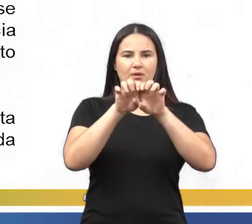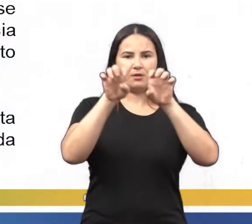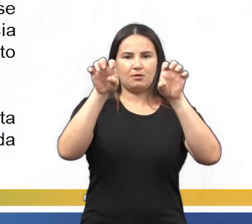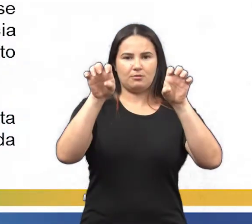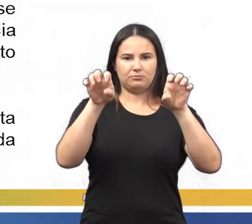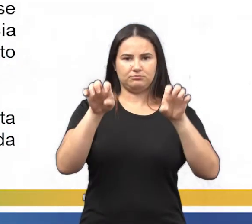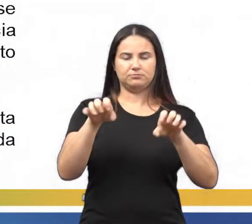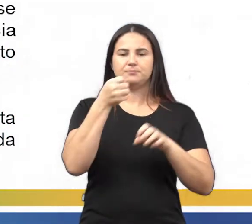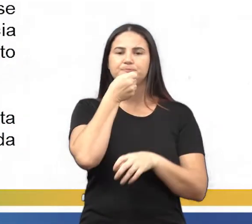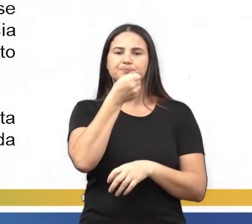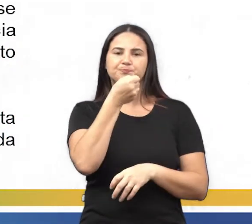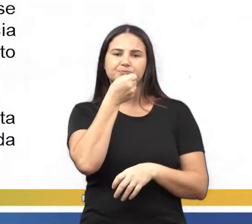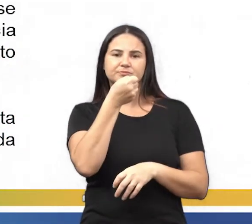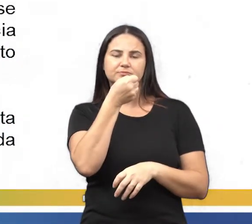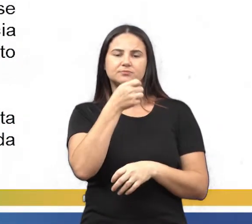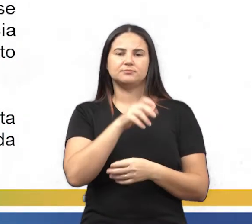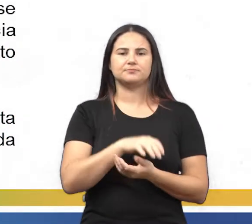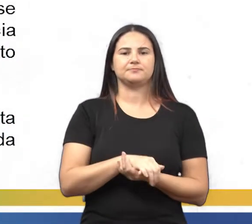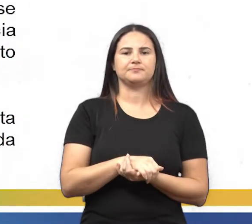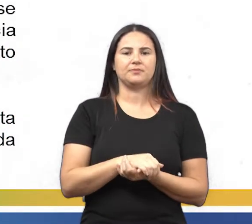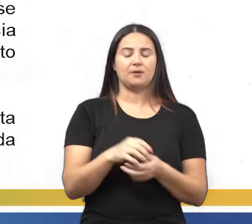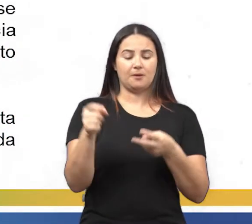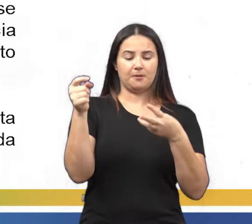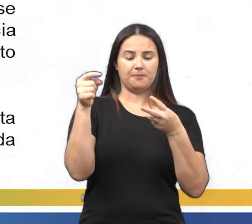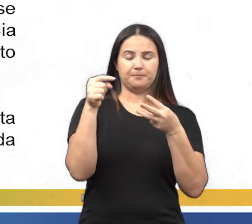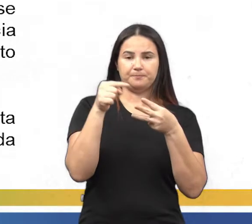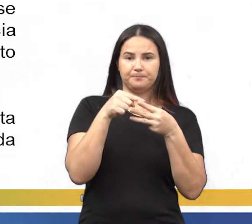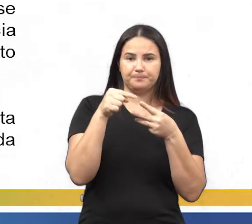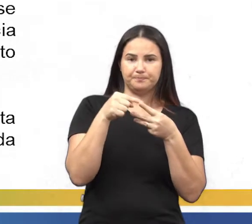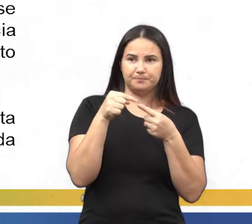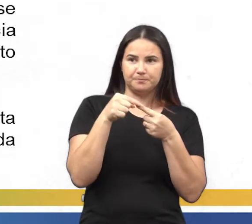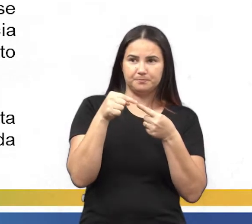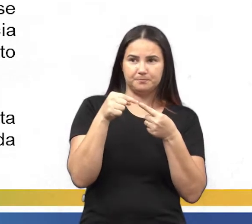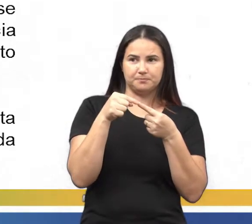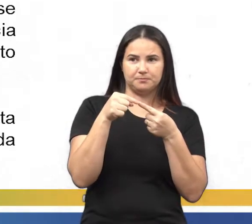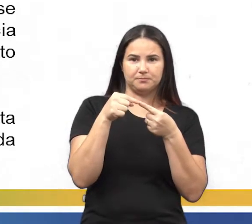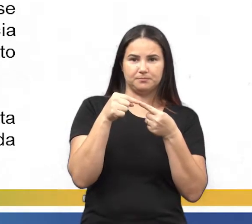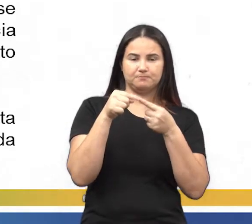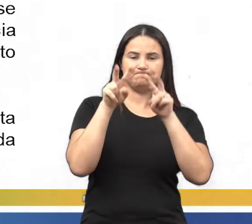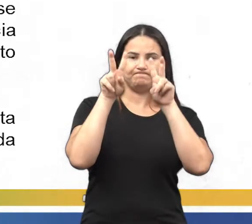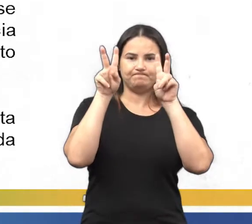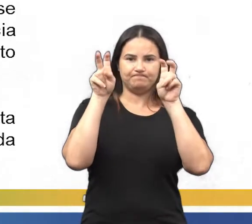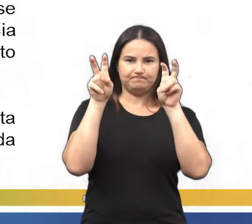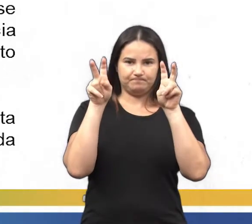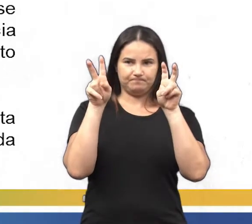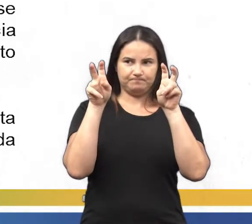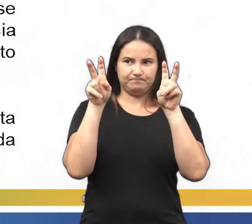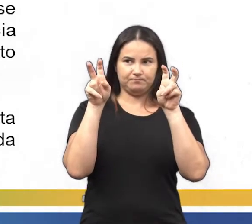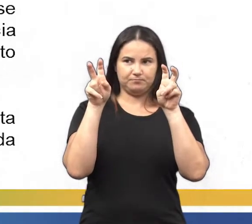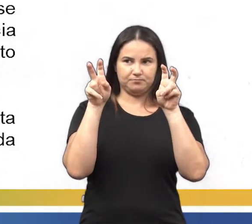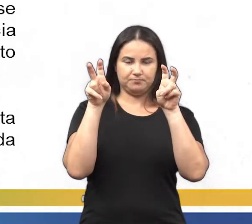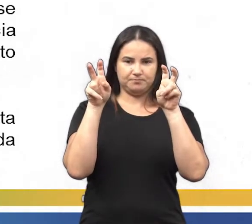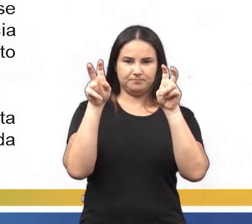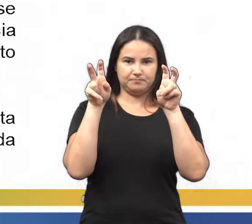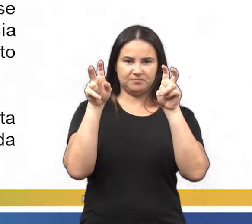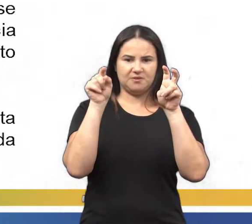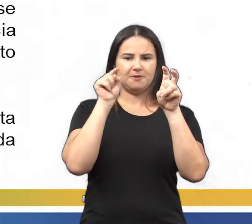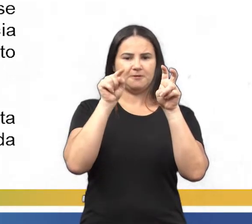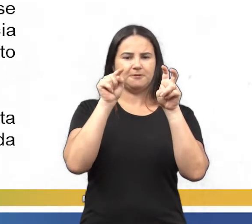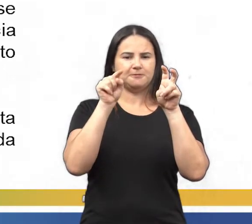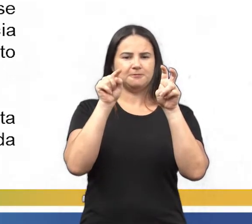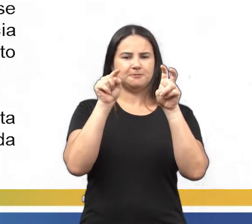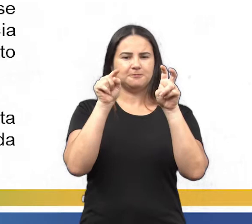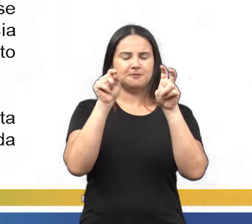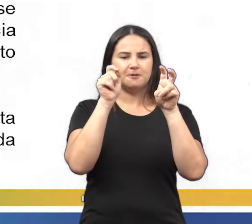Estrutura da entrevista. A primeira parte nós vamos ter a manchete ou título. Essa é uma parte que deverá